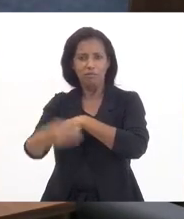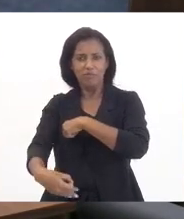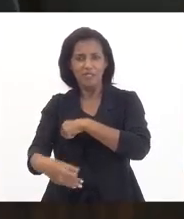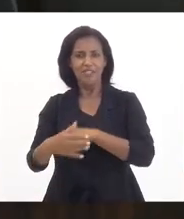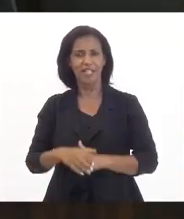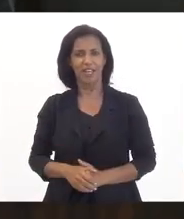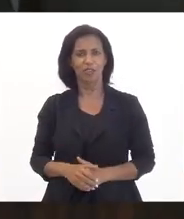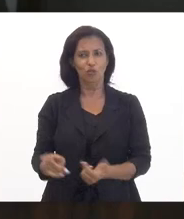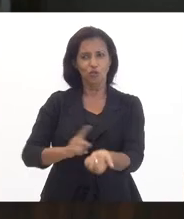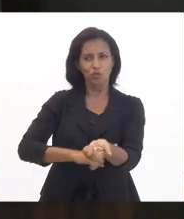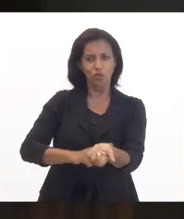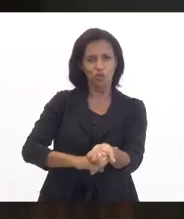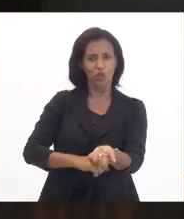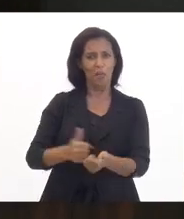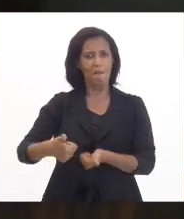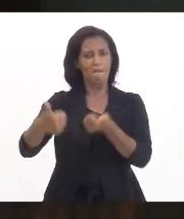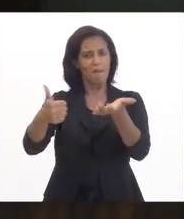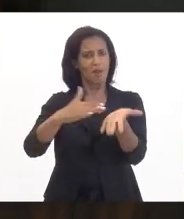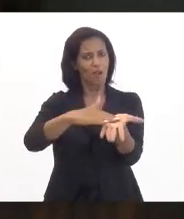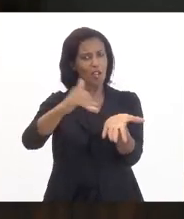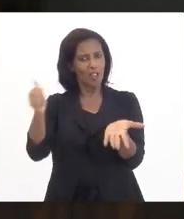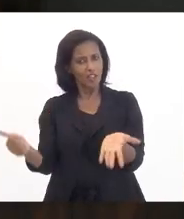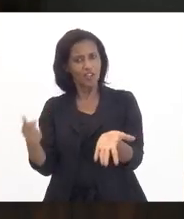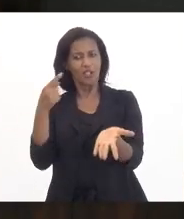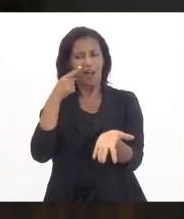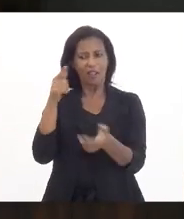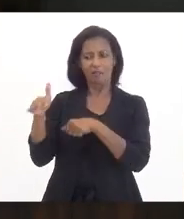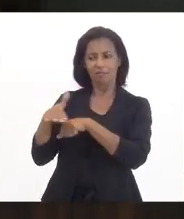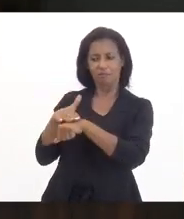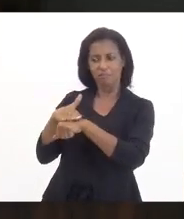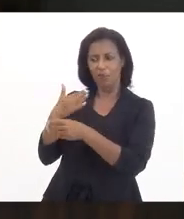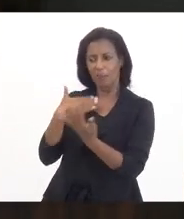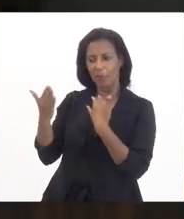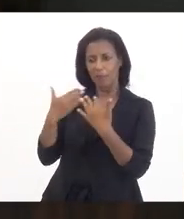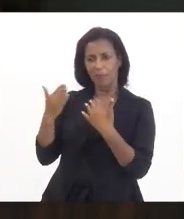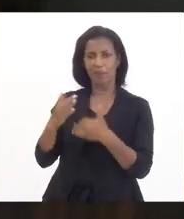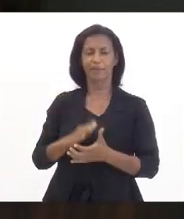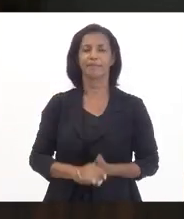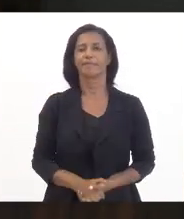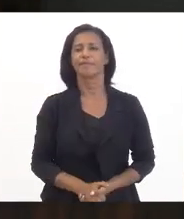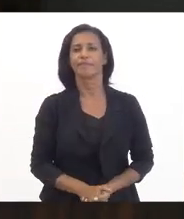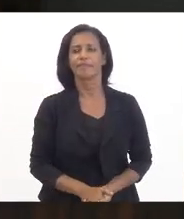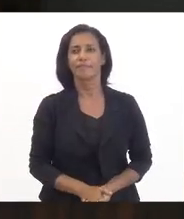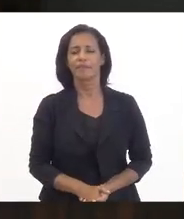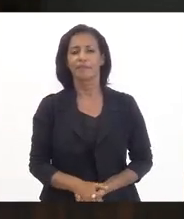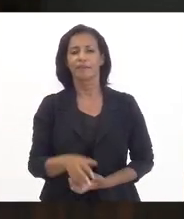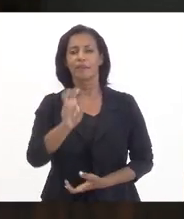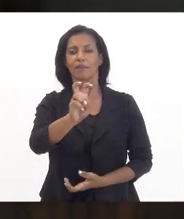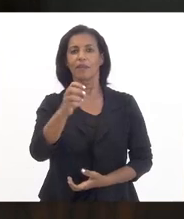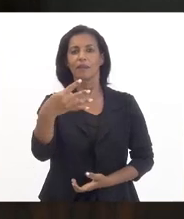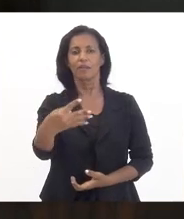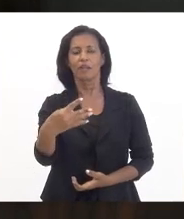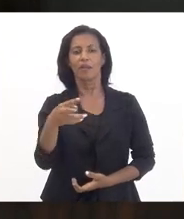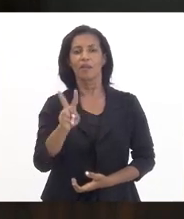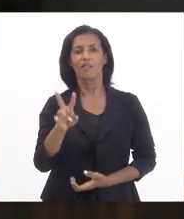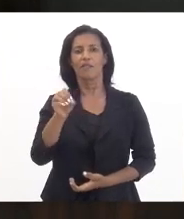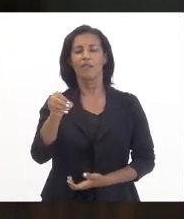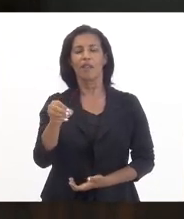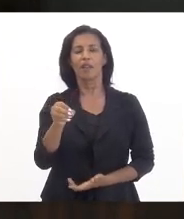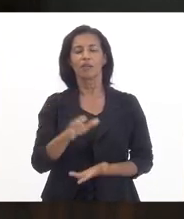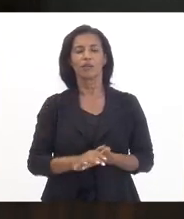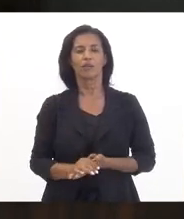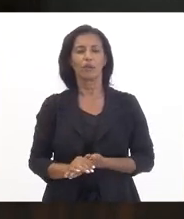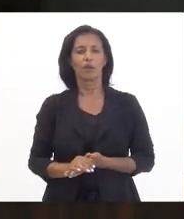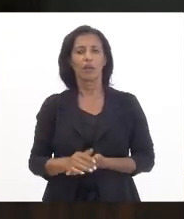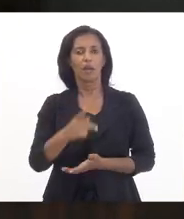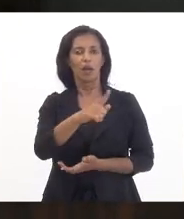nervos acirrados, o melhor não é retirar de pauta e tentar o entendimento depois? Para manter. 54º, veto parcial aposto